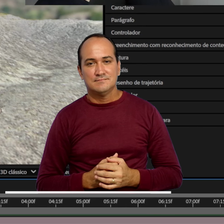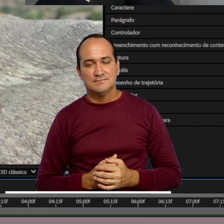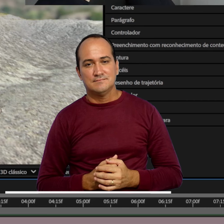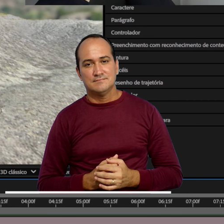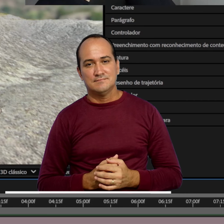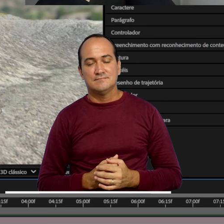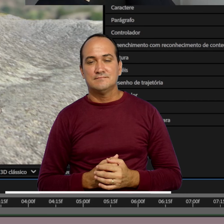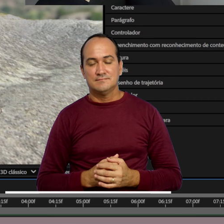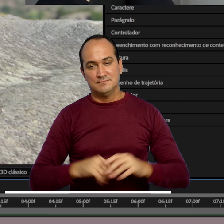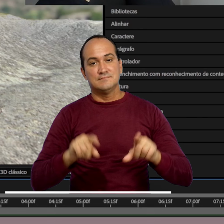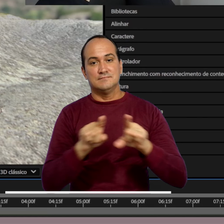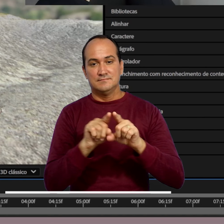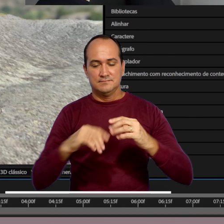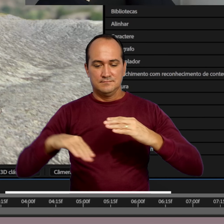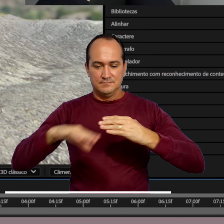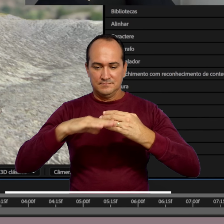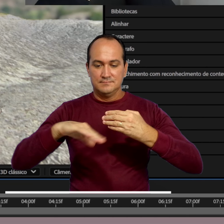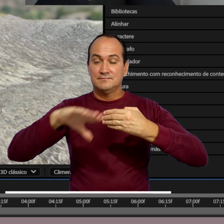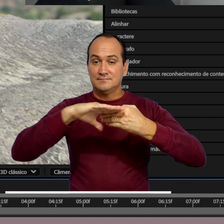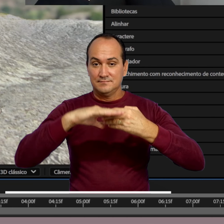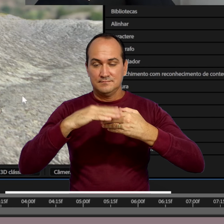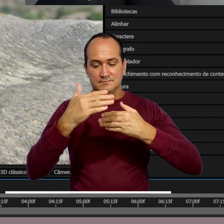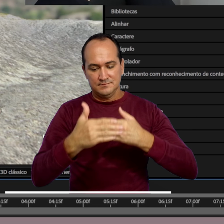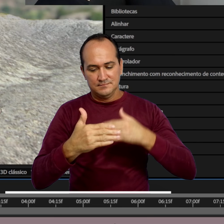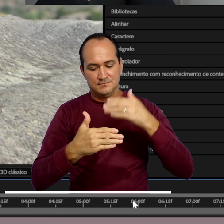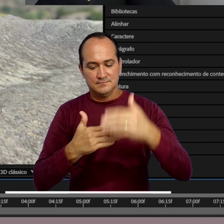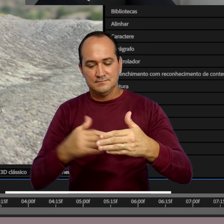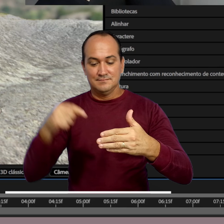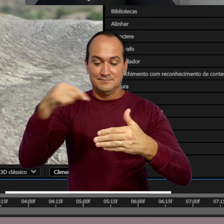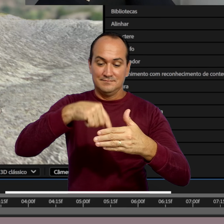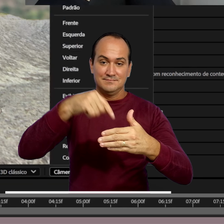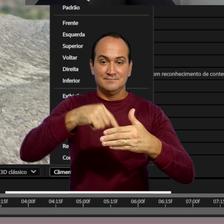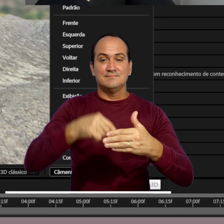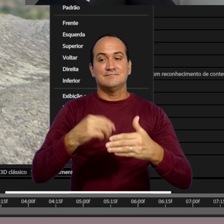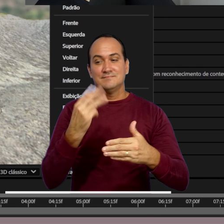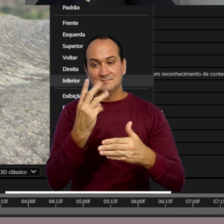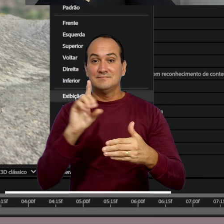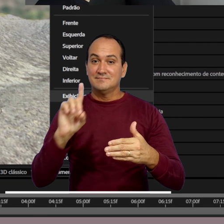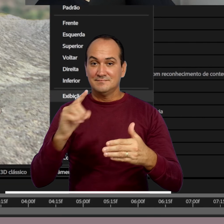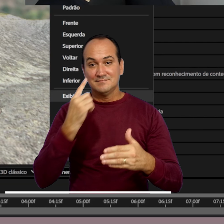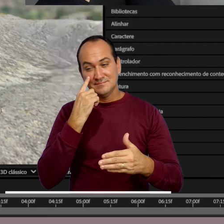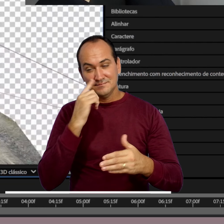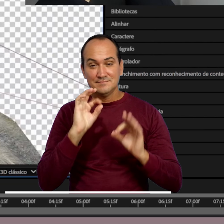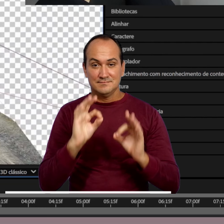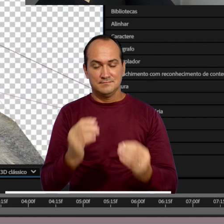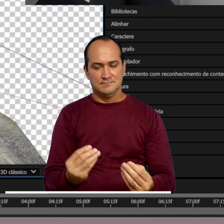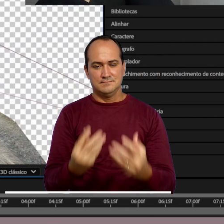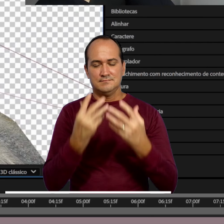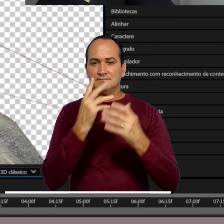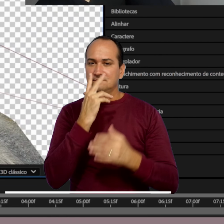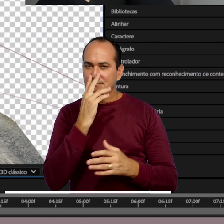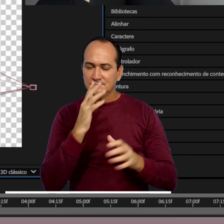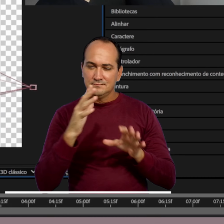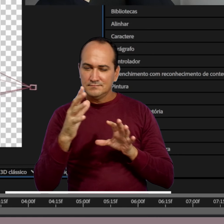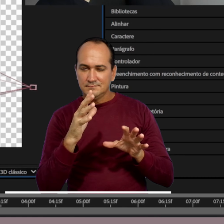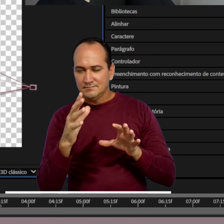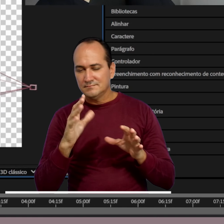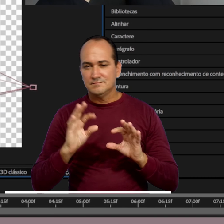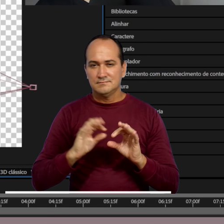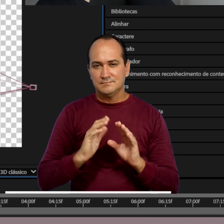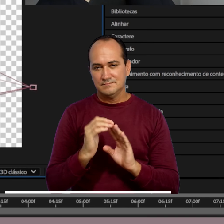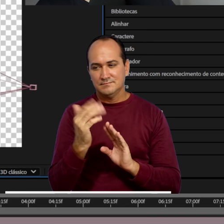vou colocar ela também como uma camada 3D. Então quando eu coloco ela em camada 3D, né, vocês já sabem, eu vou mostrar aqui, ó, ela vai aparecer aqui meio